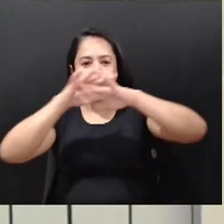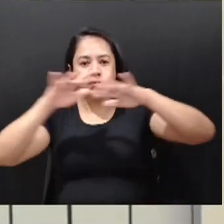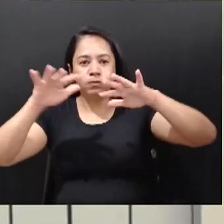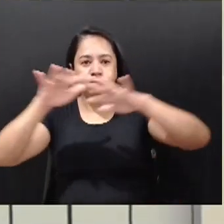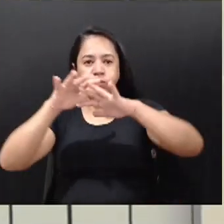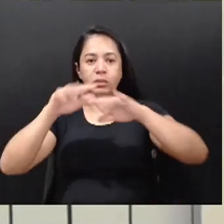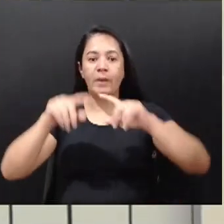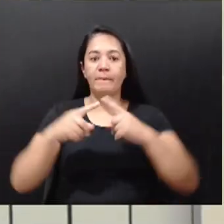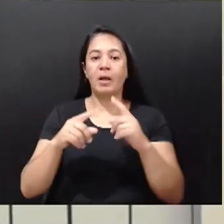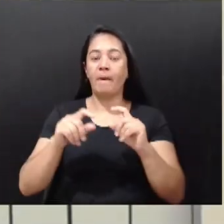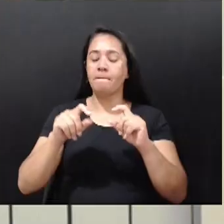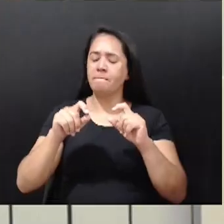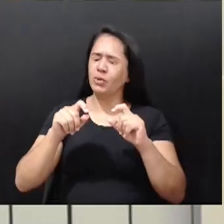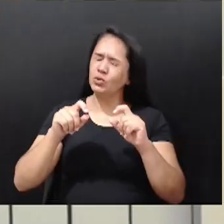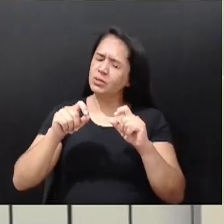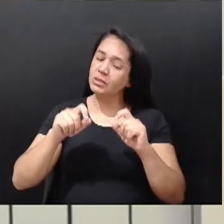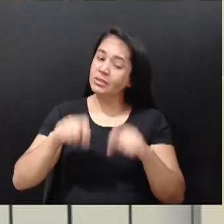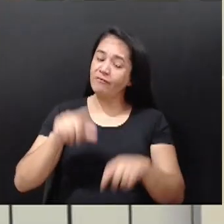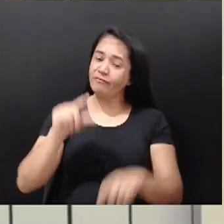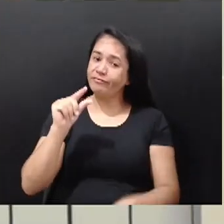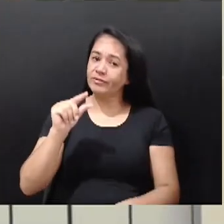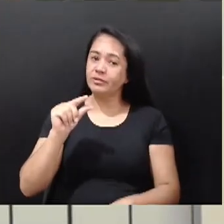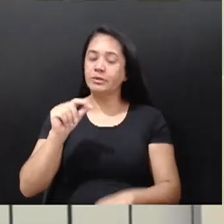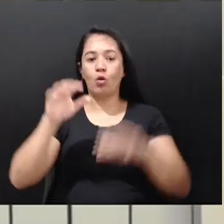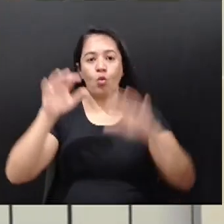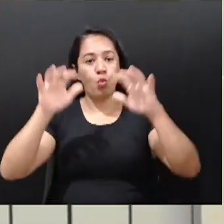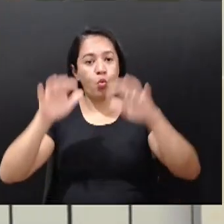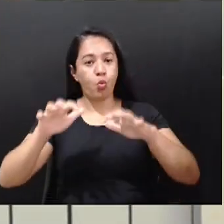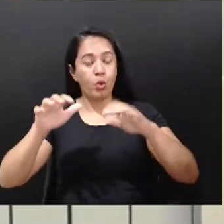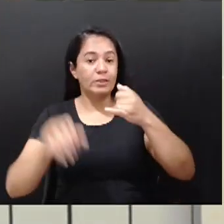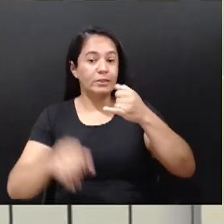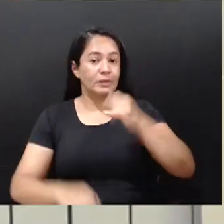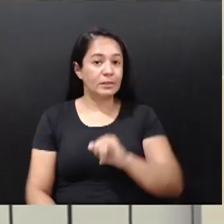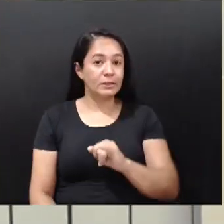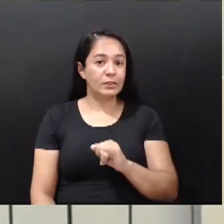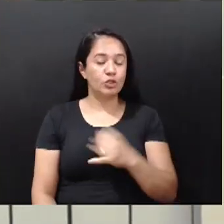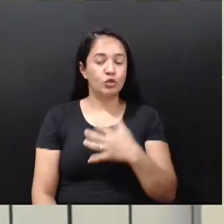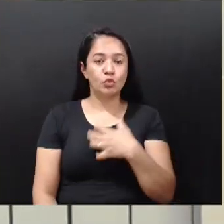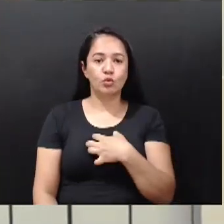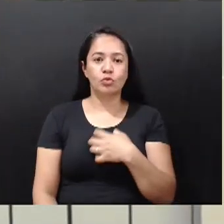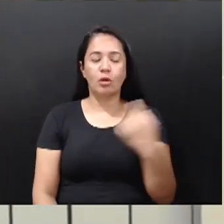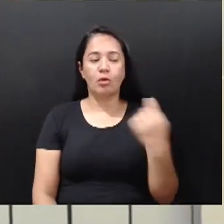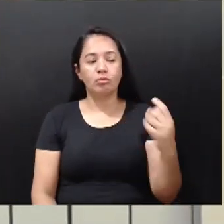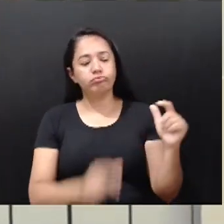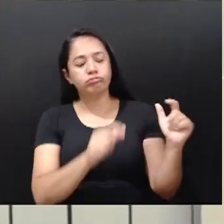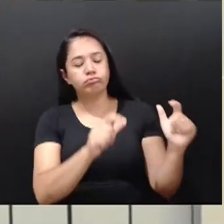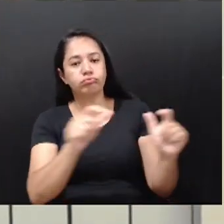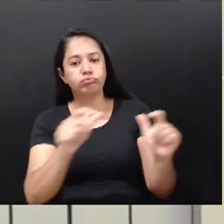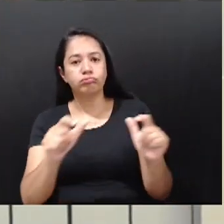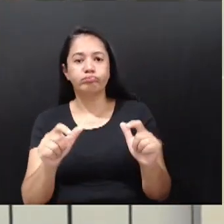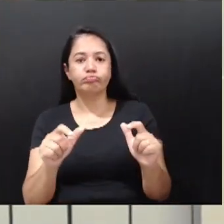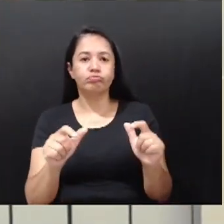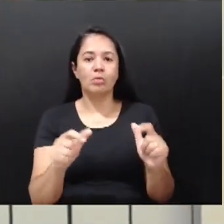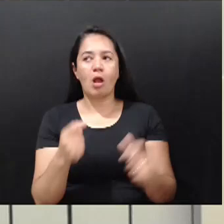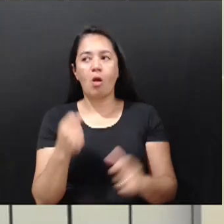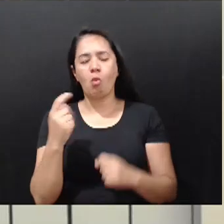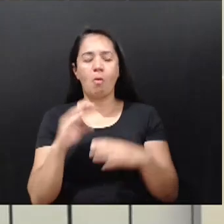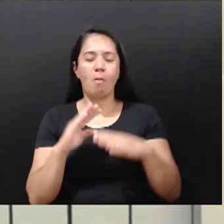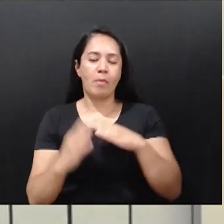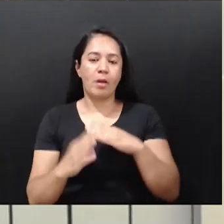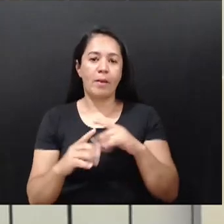chance pequena, viu, de chuva. Se cair, é de forma isolada em um ou outro bairro e não de